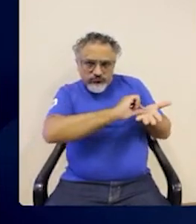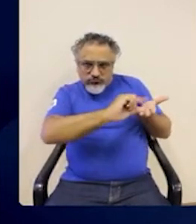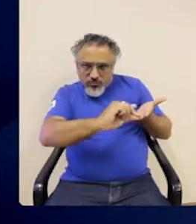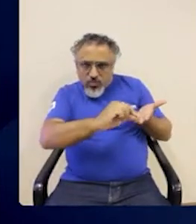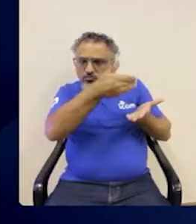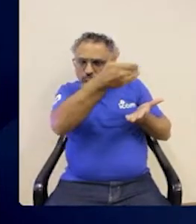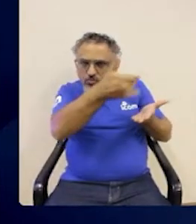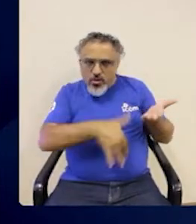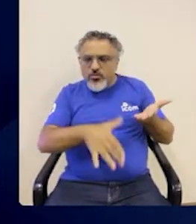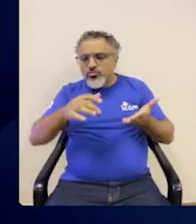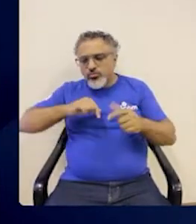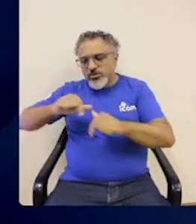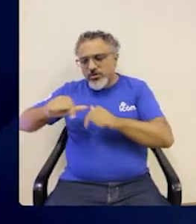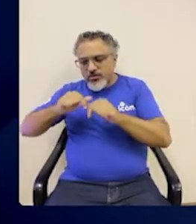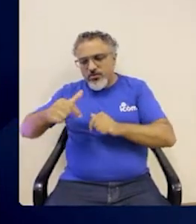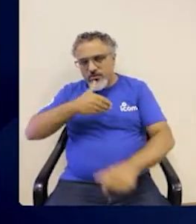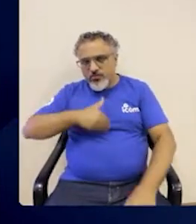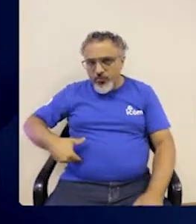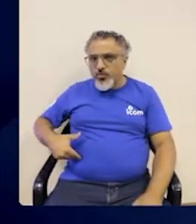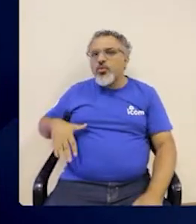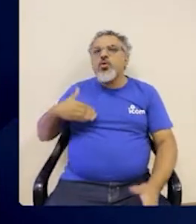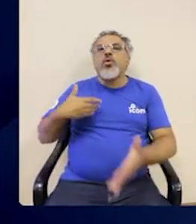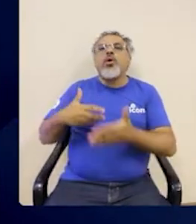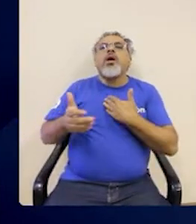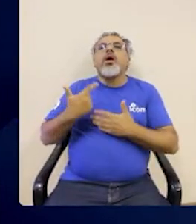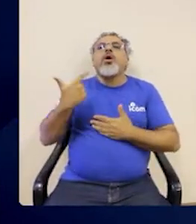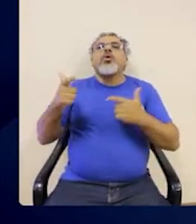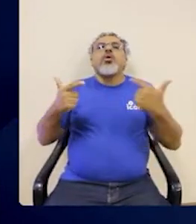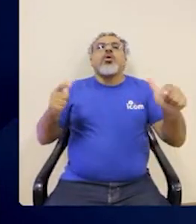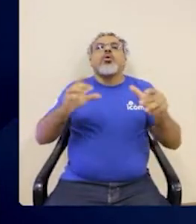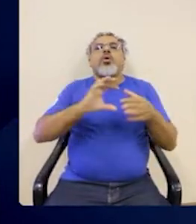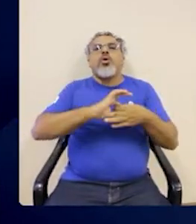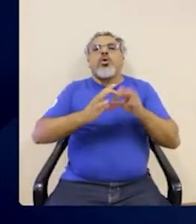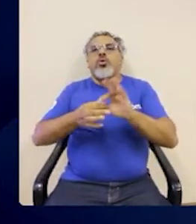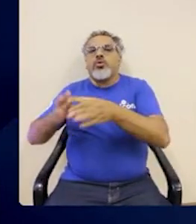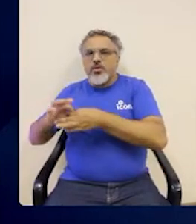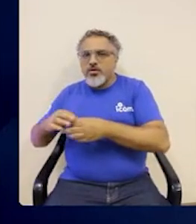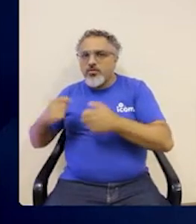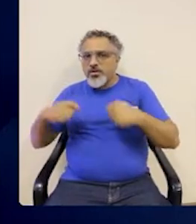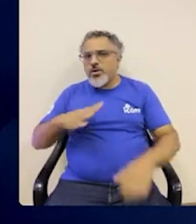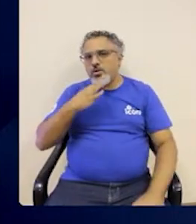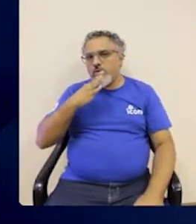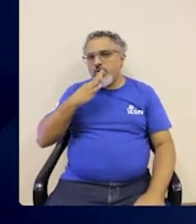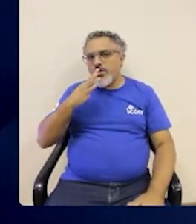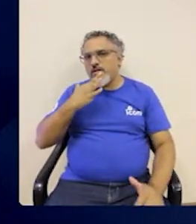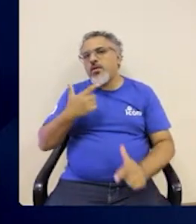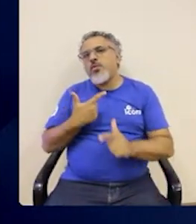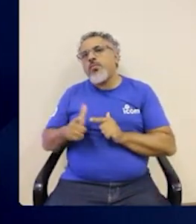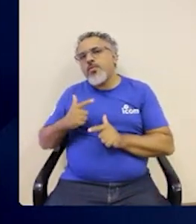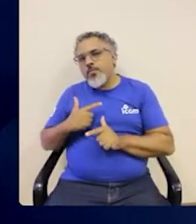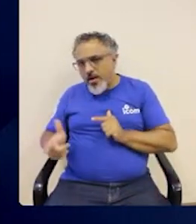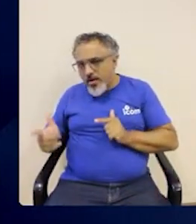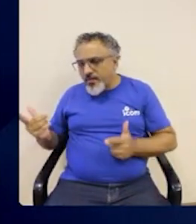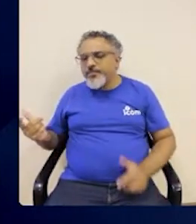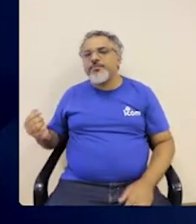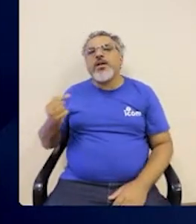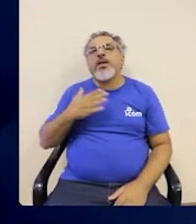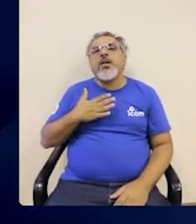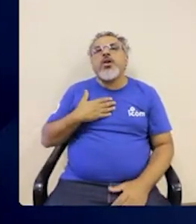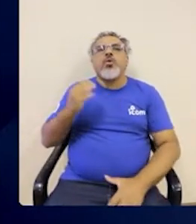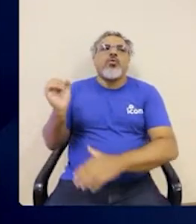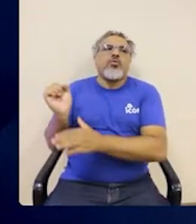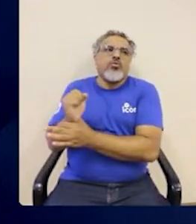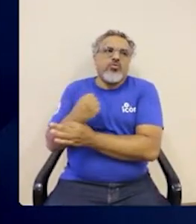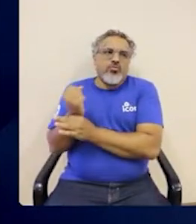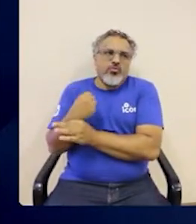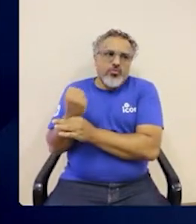serviços públicos, mas em qualquer outro contexto, a gente precisa conhecer os problemas. Então, eu, enquanto fisioterapeuta de